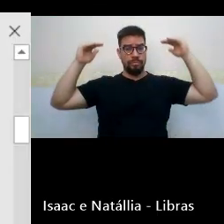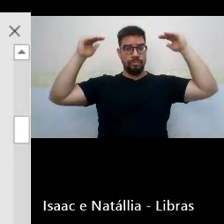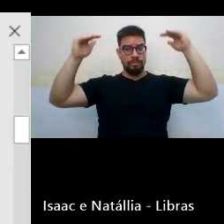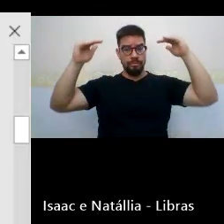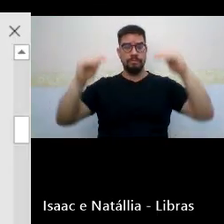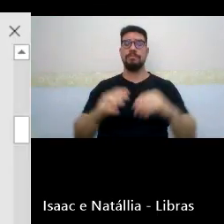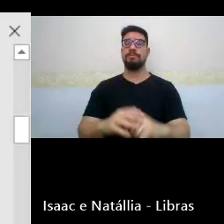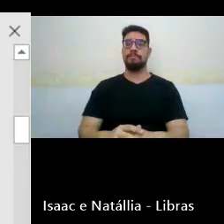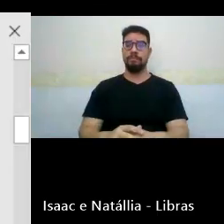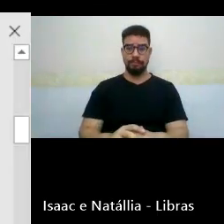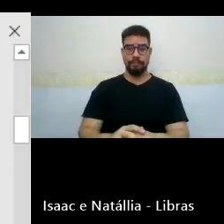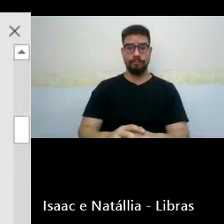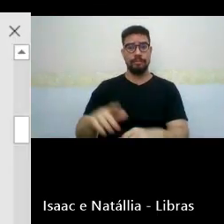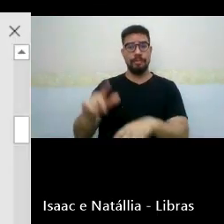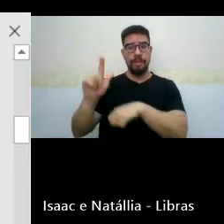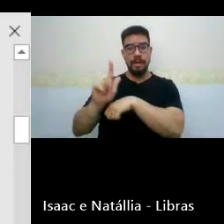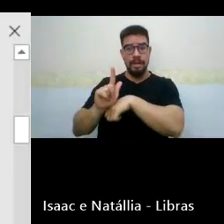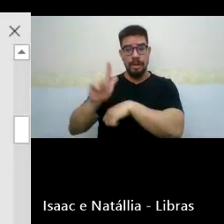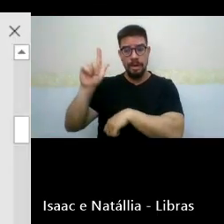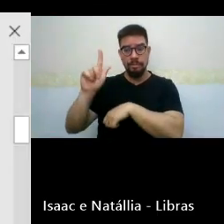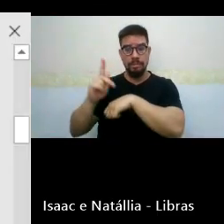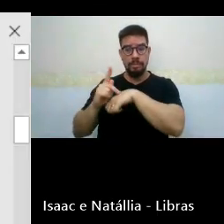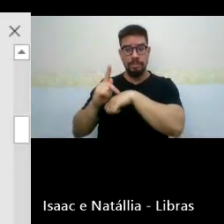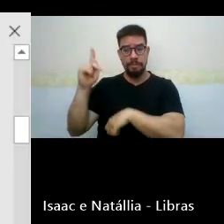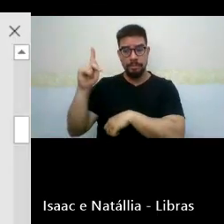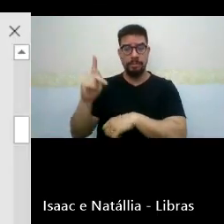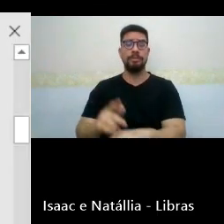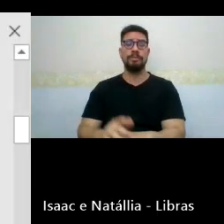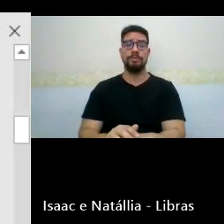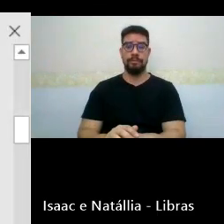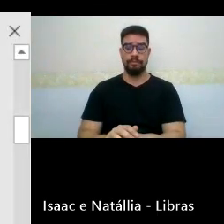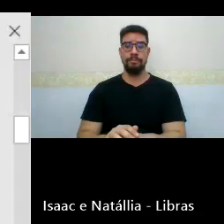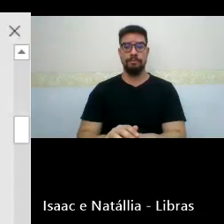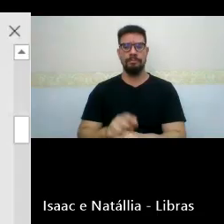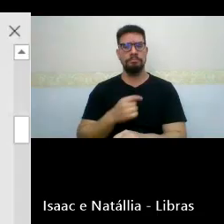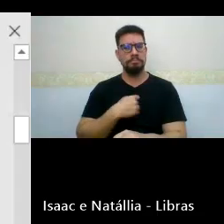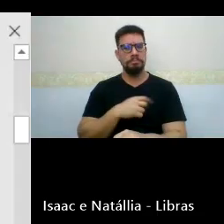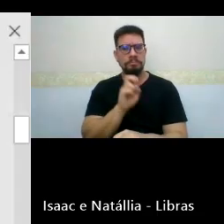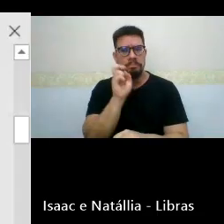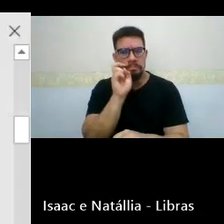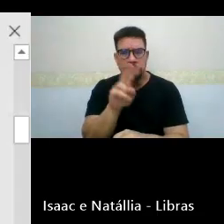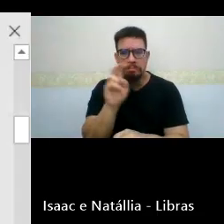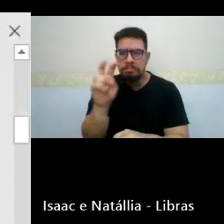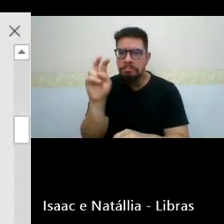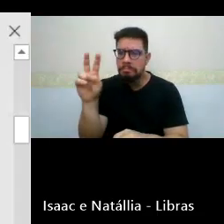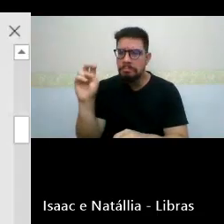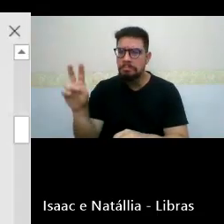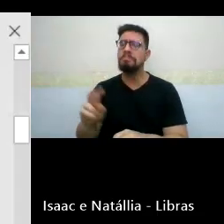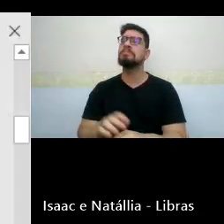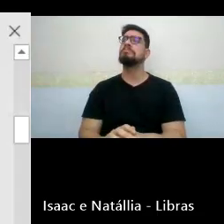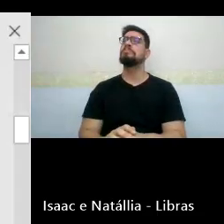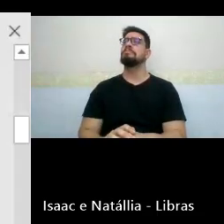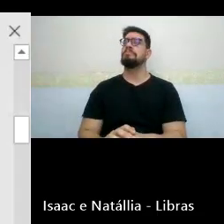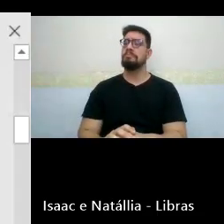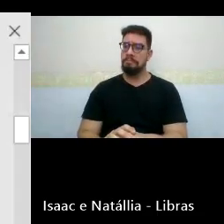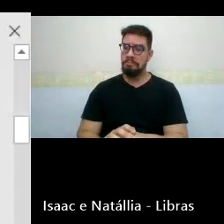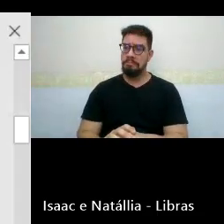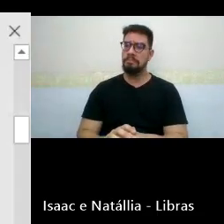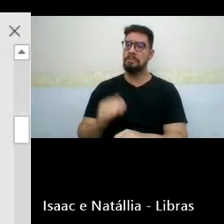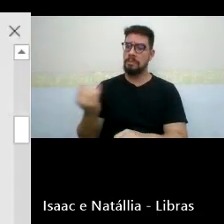cursos de graduação e de pós-graduação. E eu vejo isso, gente, como um recurso altamente